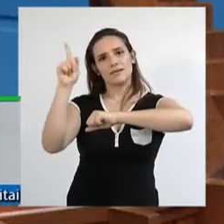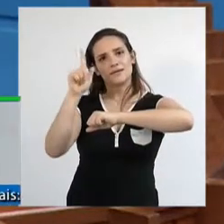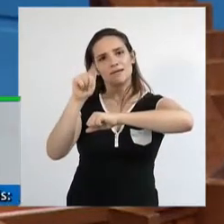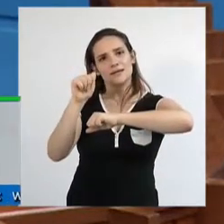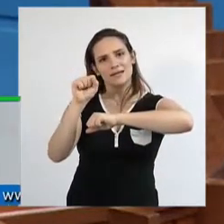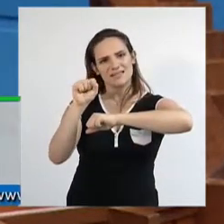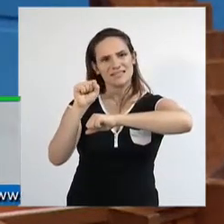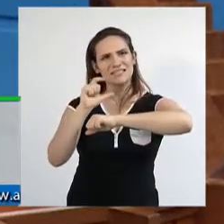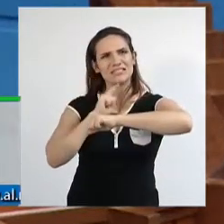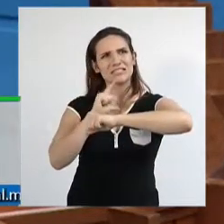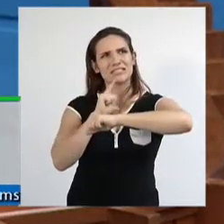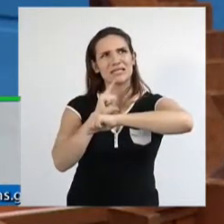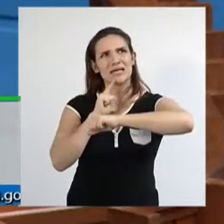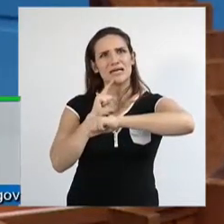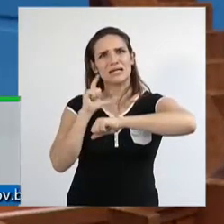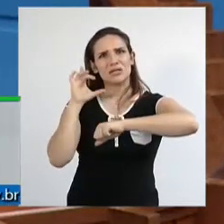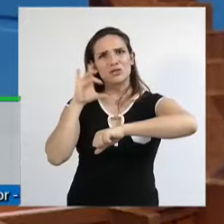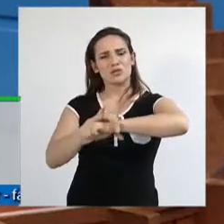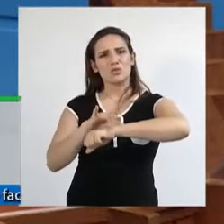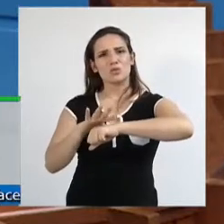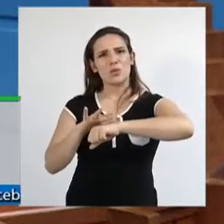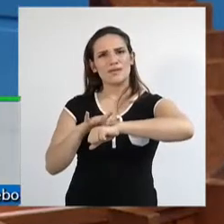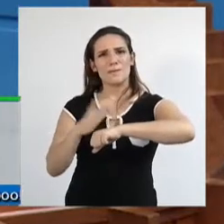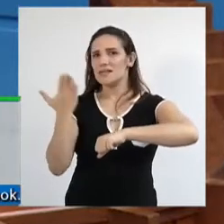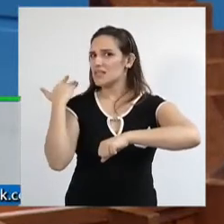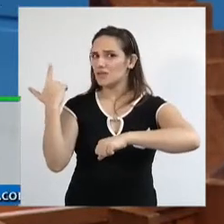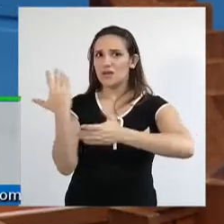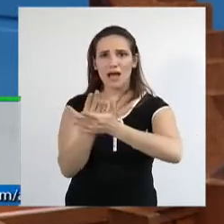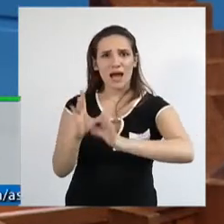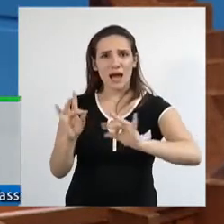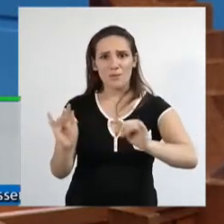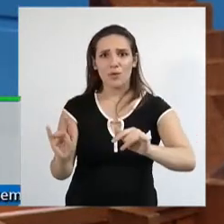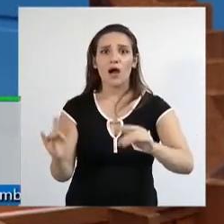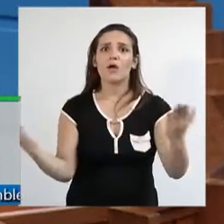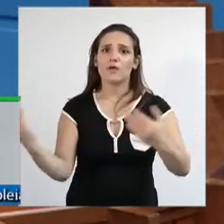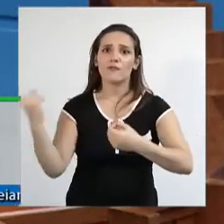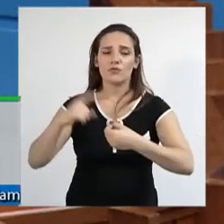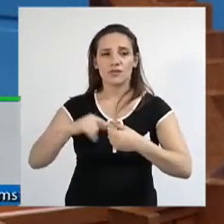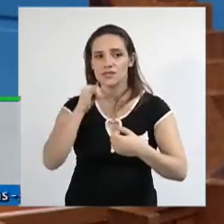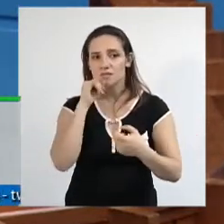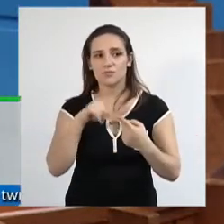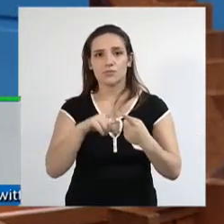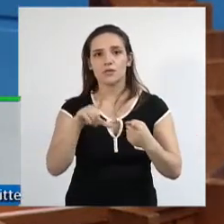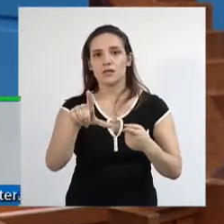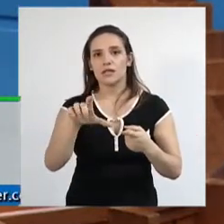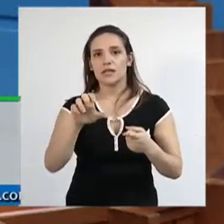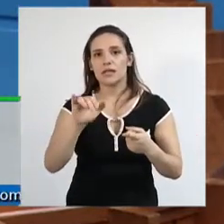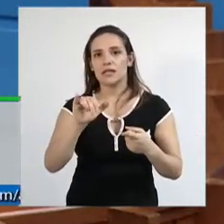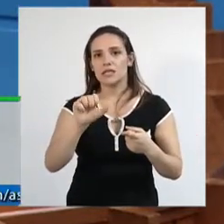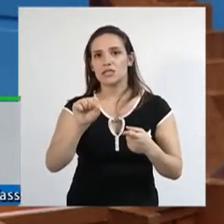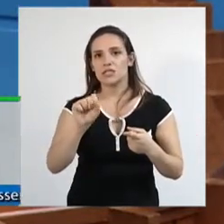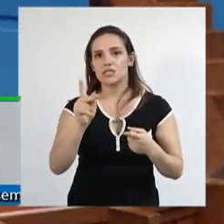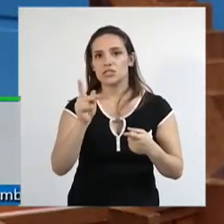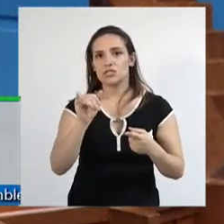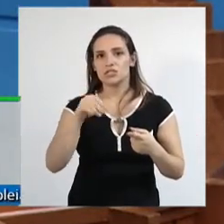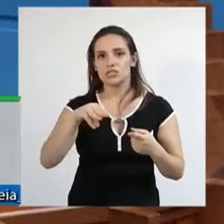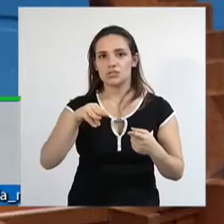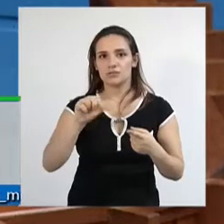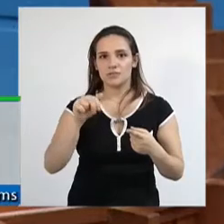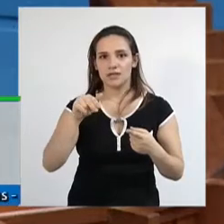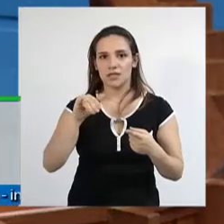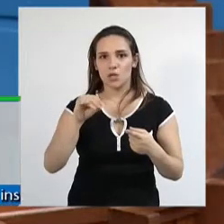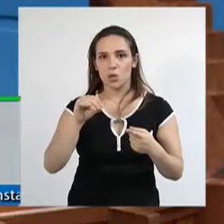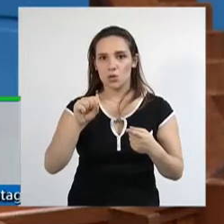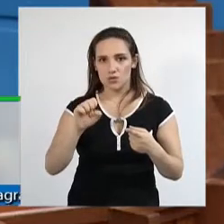epidemia anteriormente inexistente. Um aumento do caso da leishmaniose, da chikungunya,